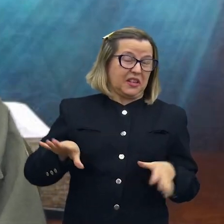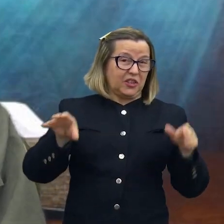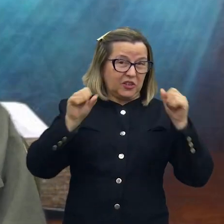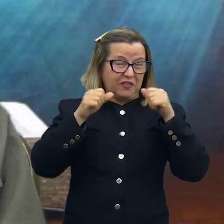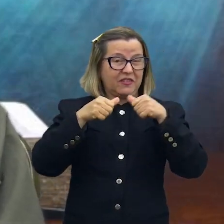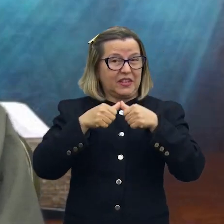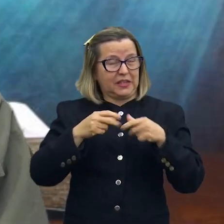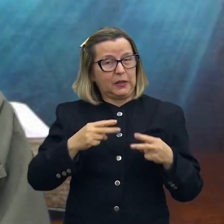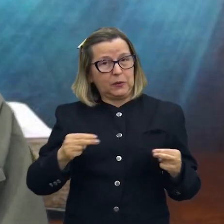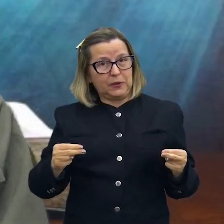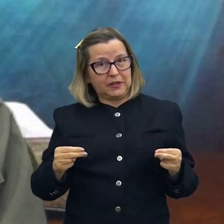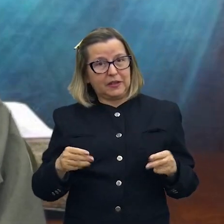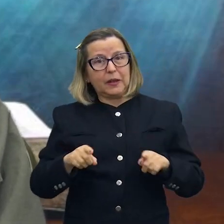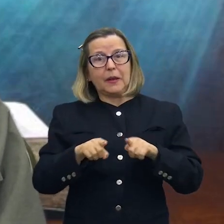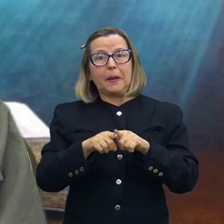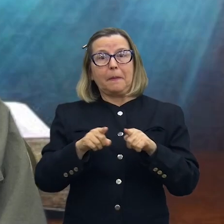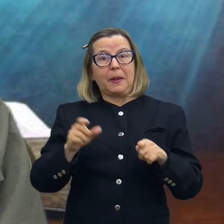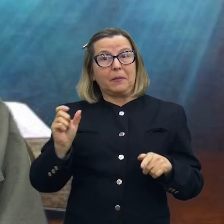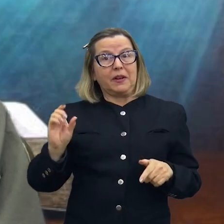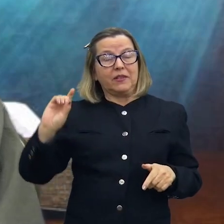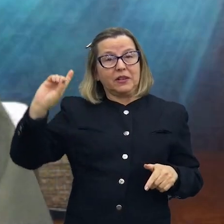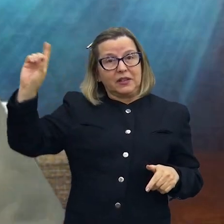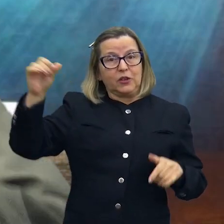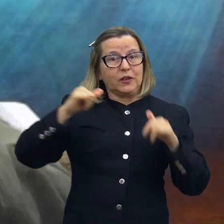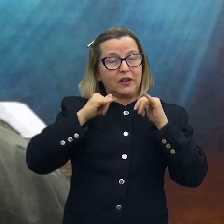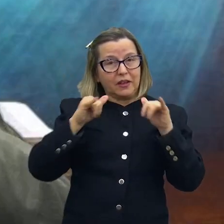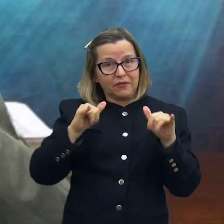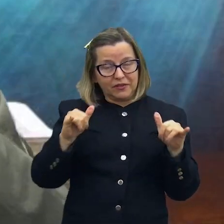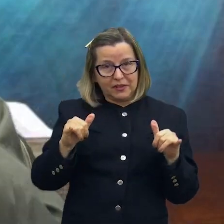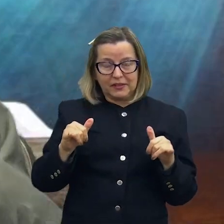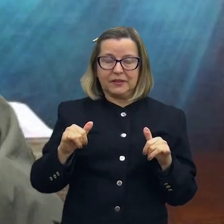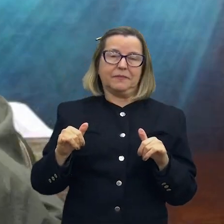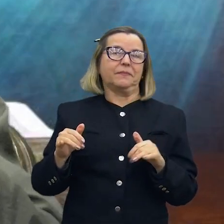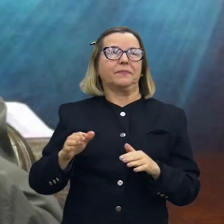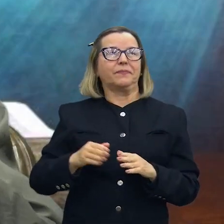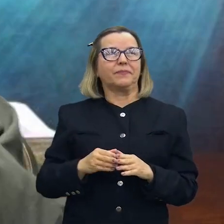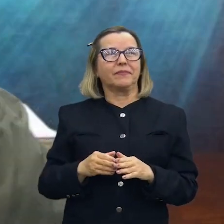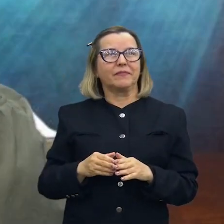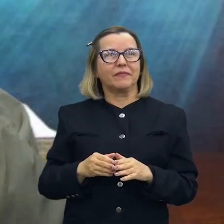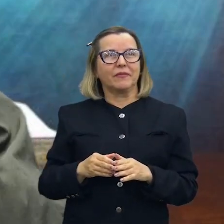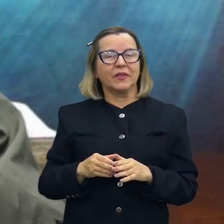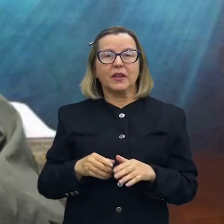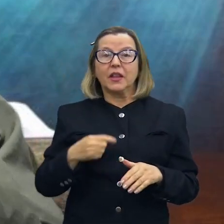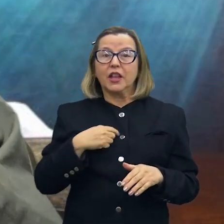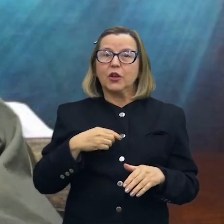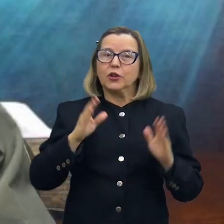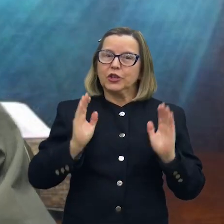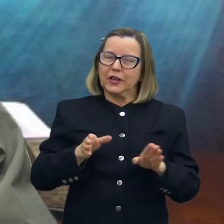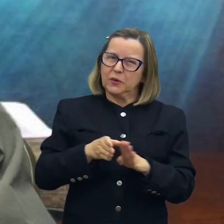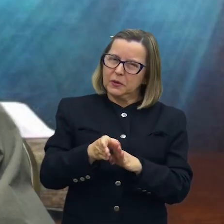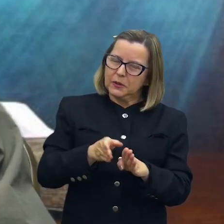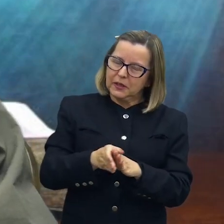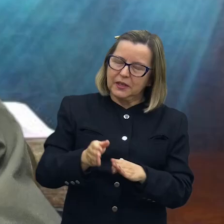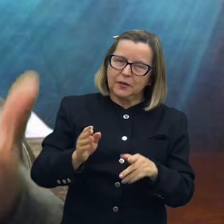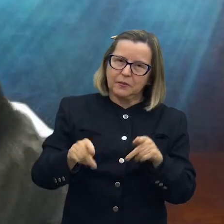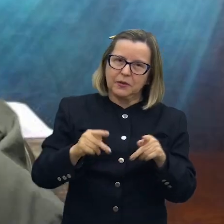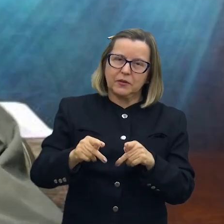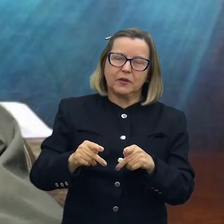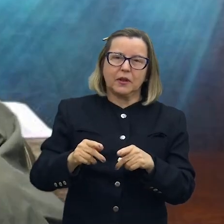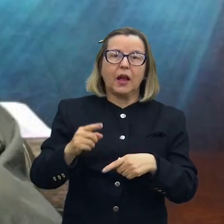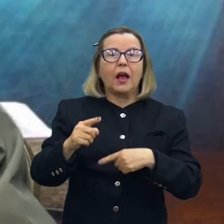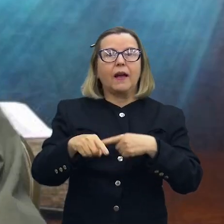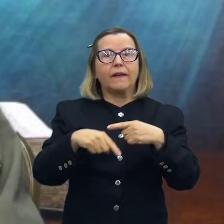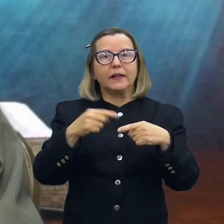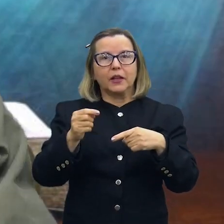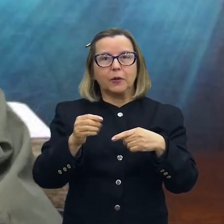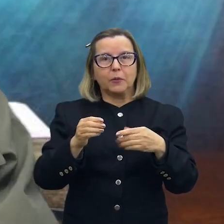que o engano de muitos púlpitos, que querem dizer, queridos, eu já aconselhei pessoas que depois